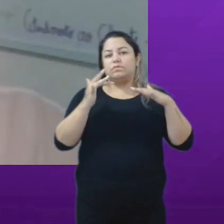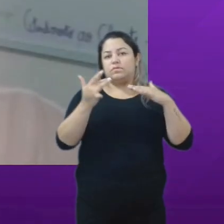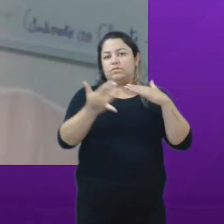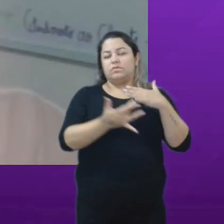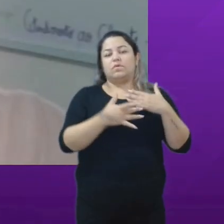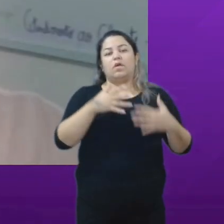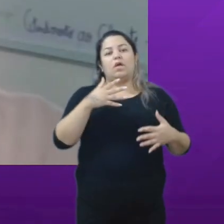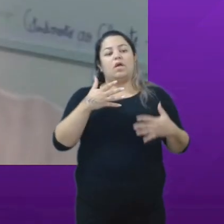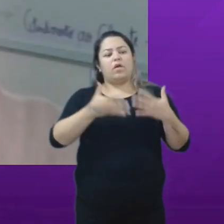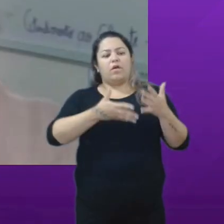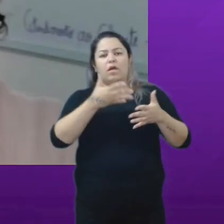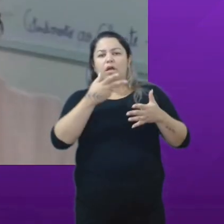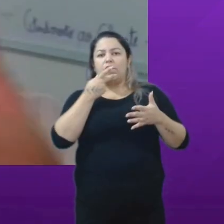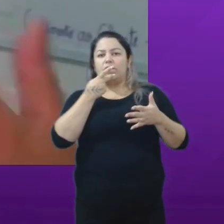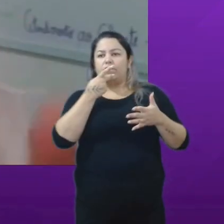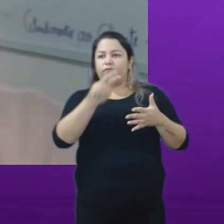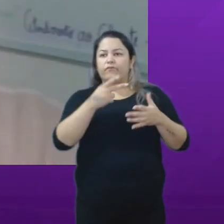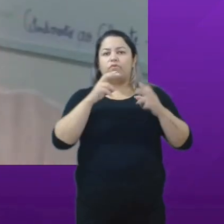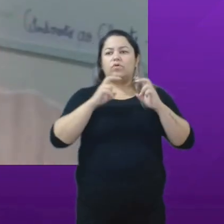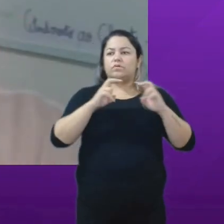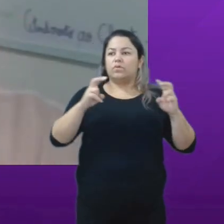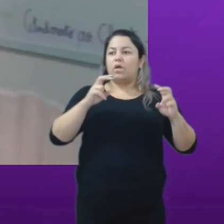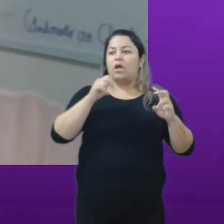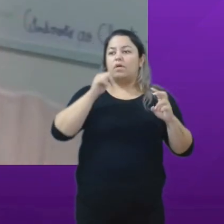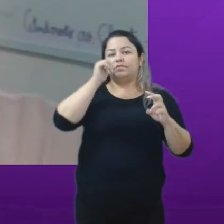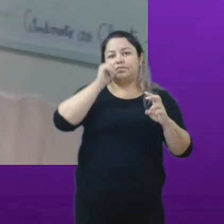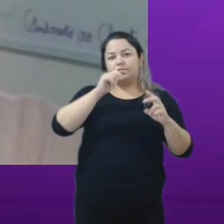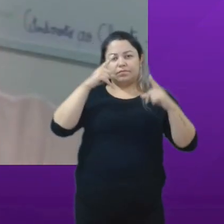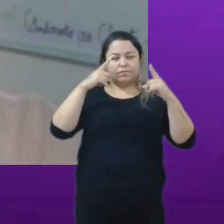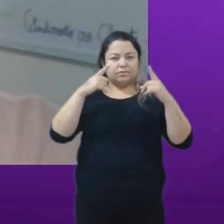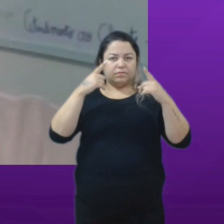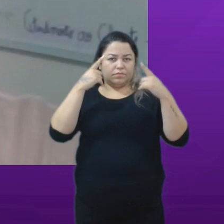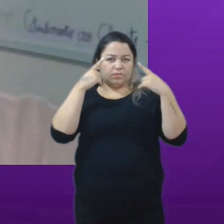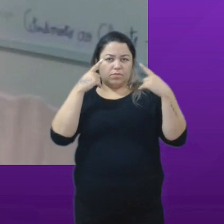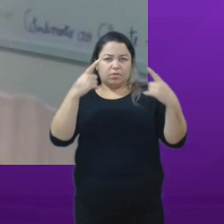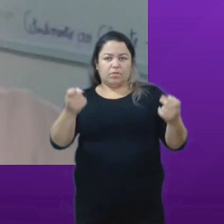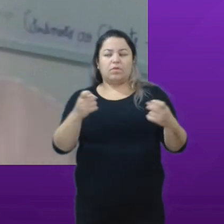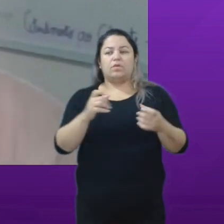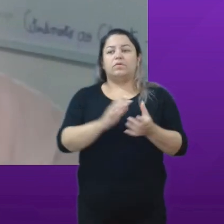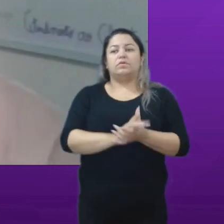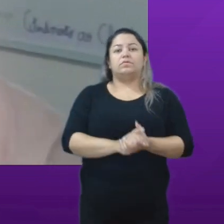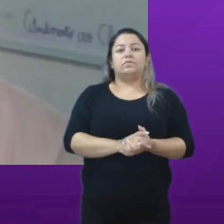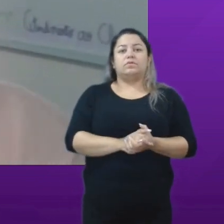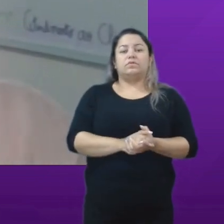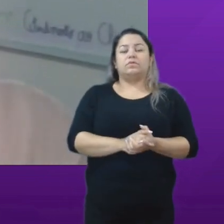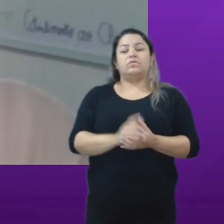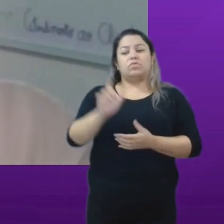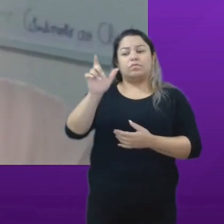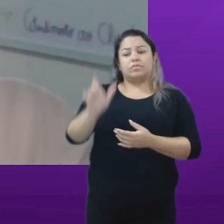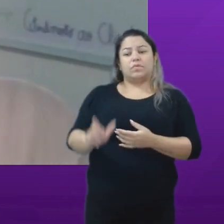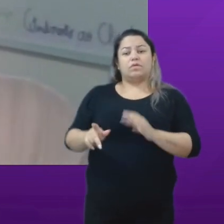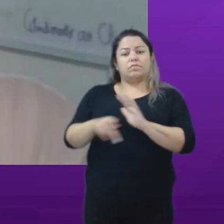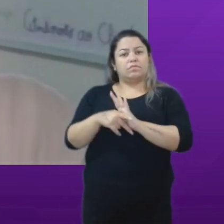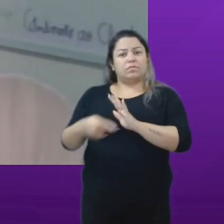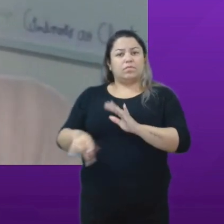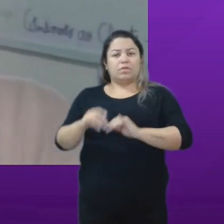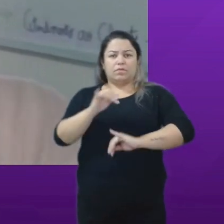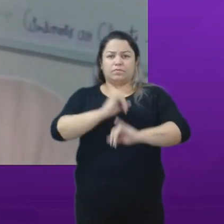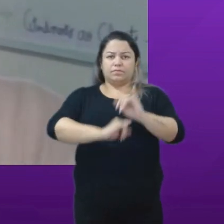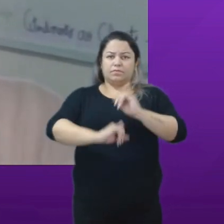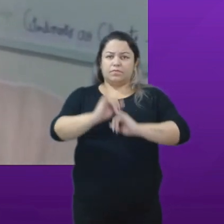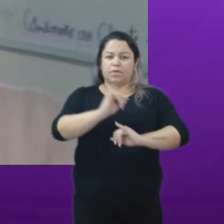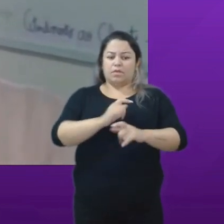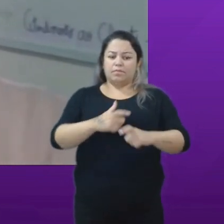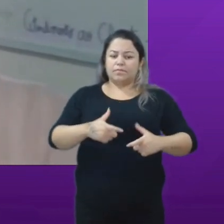mulheres vítimas de assédio com campanhas também de internet. A gente consegue ampliar e